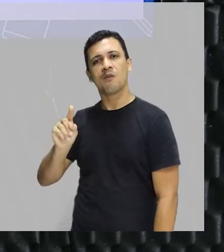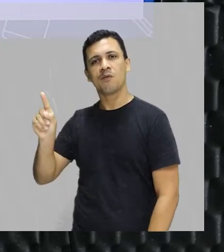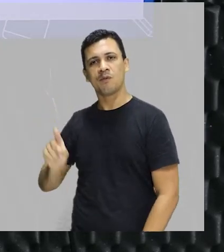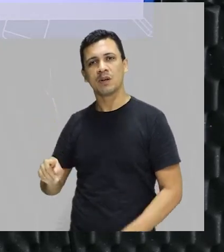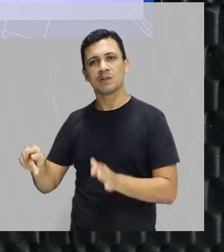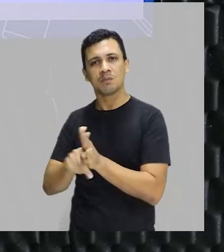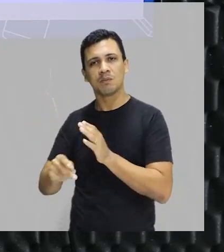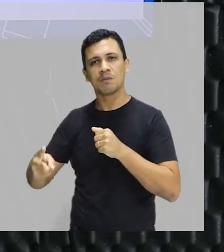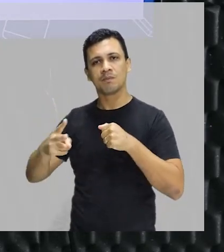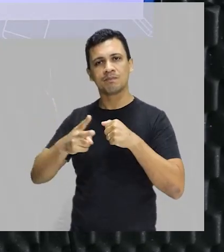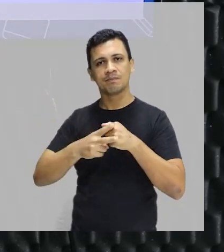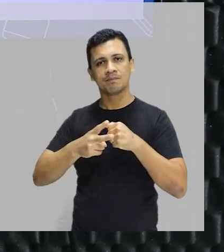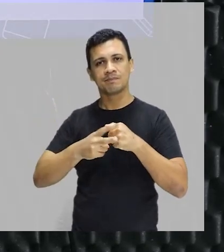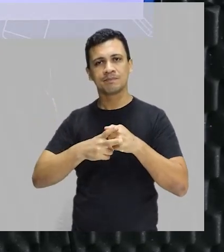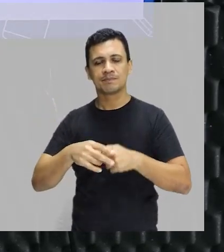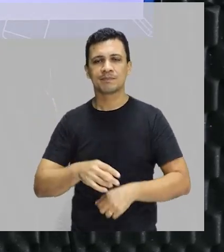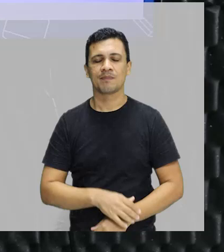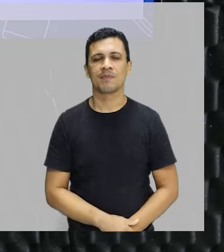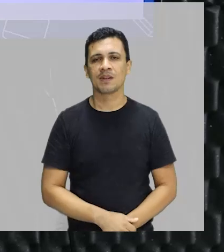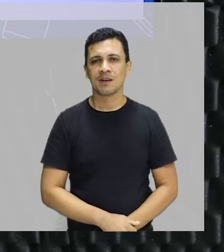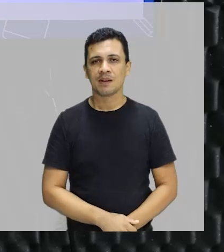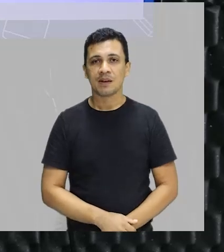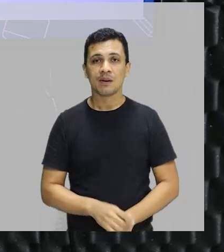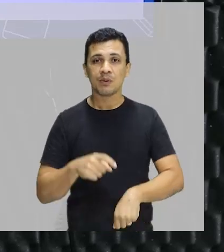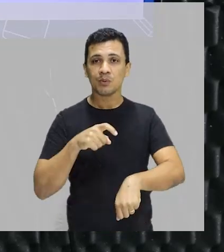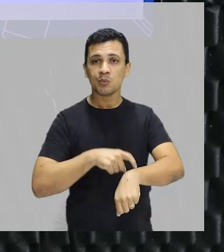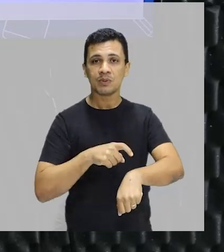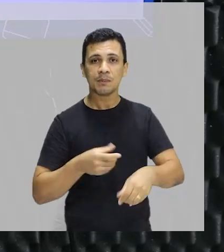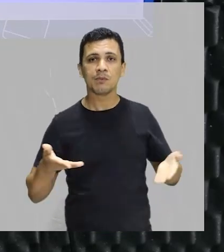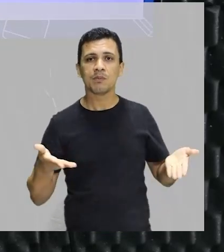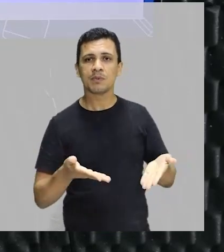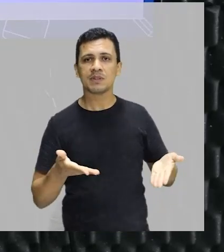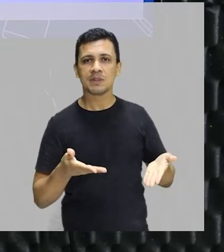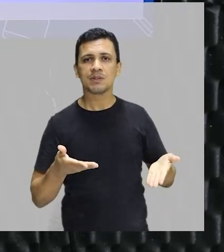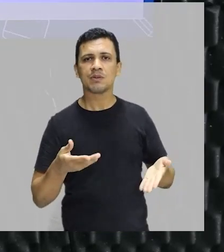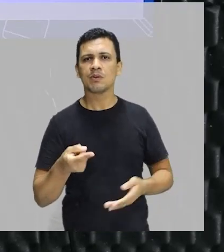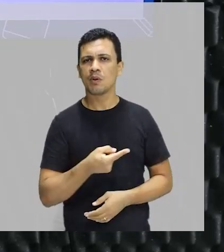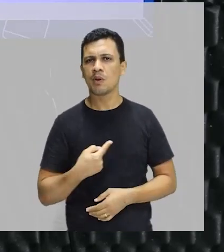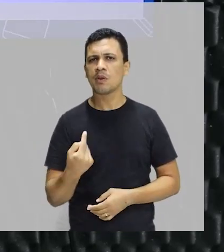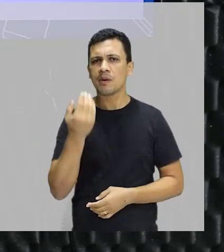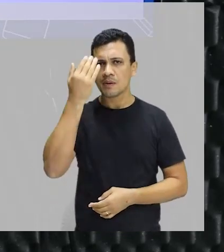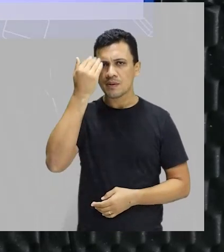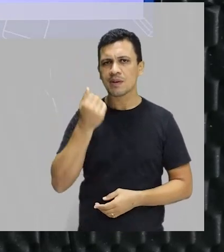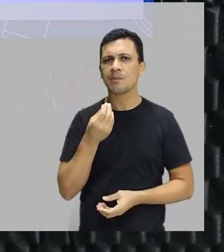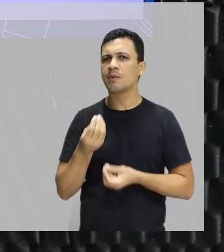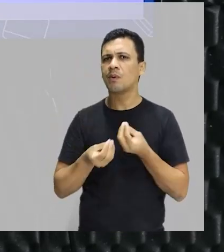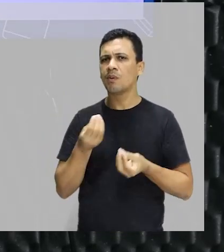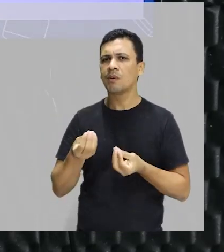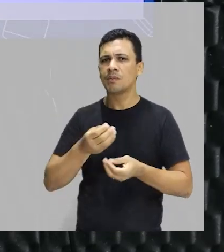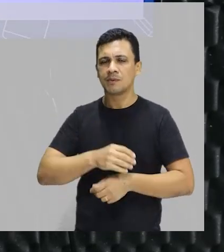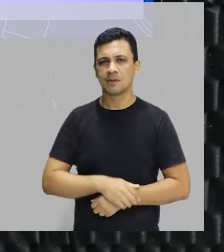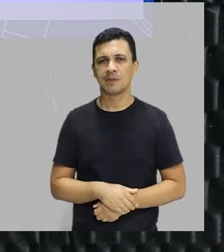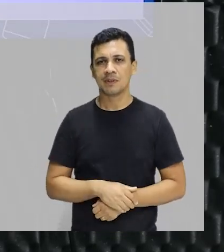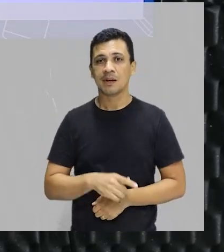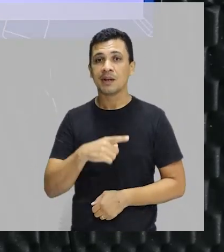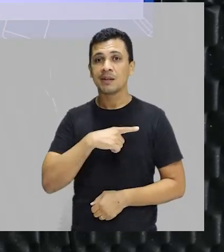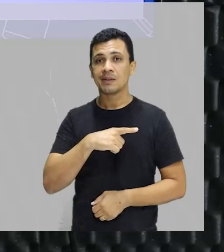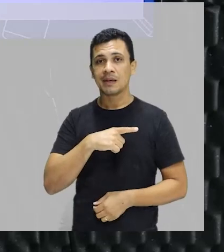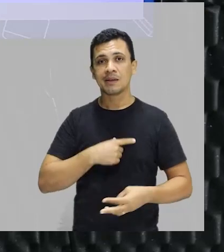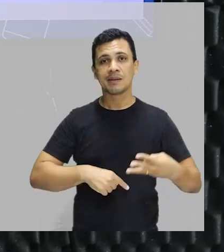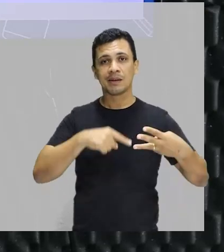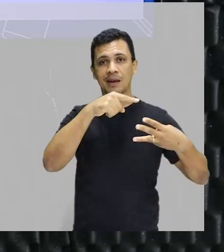bom? Então, no tempo presente, como a gente sabe, por ele ter uma forma própria, ele tem três